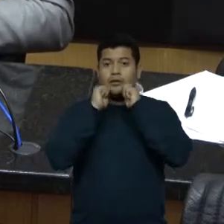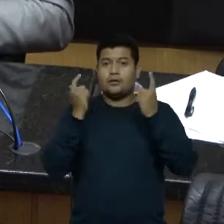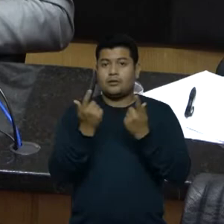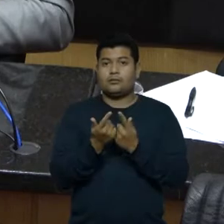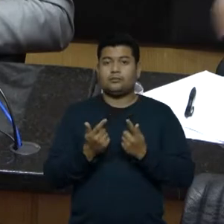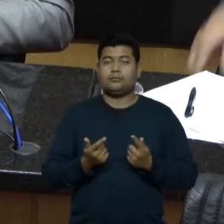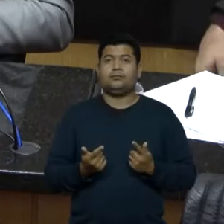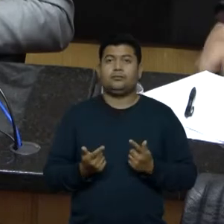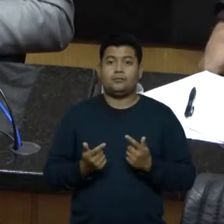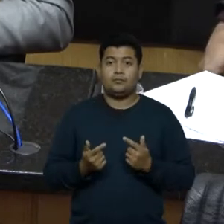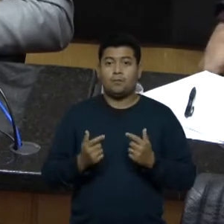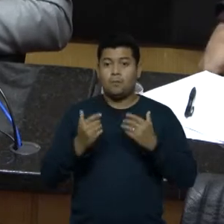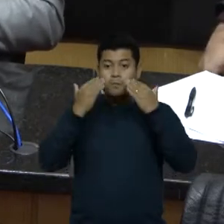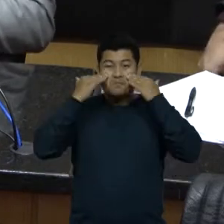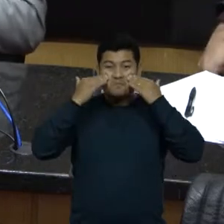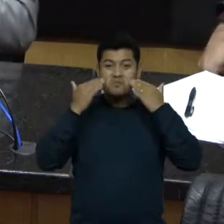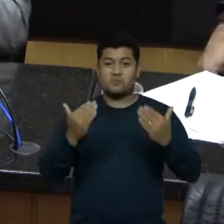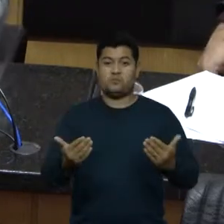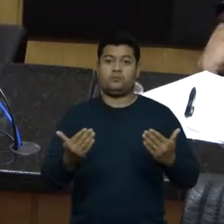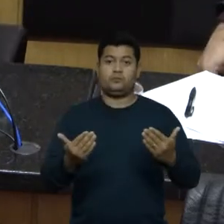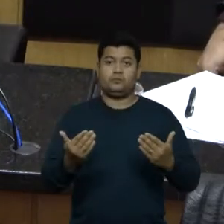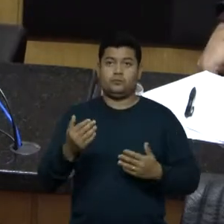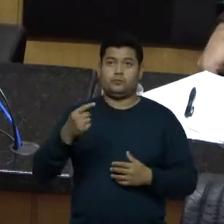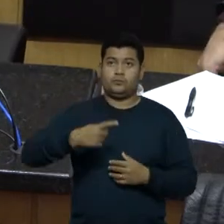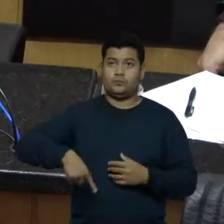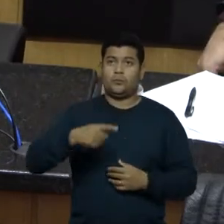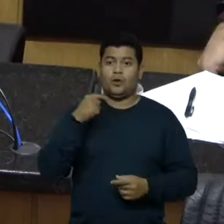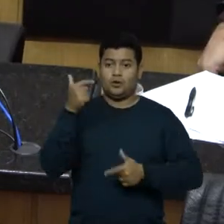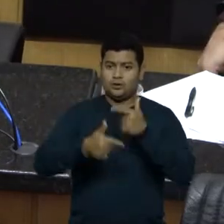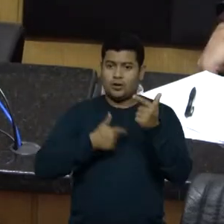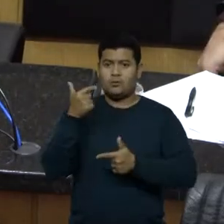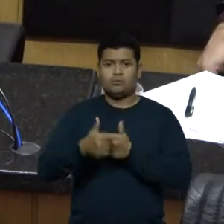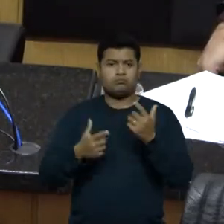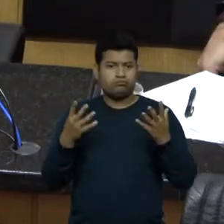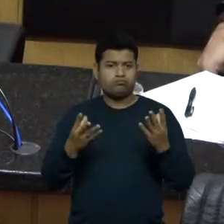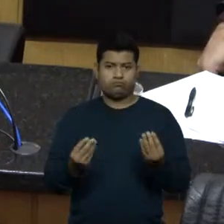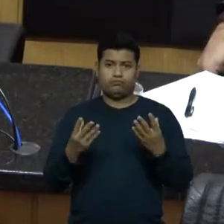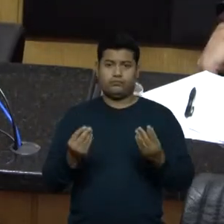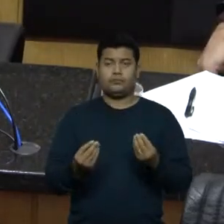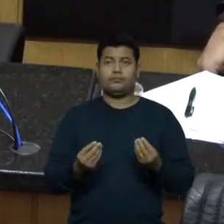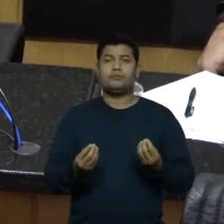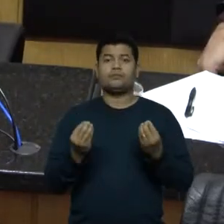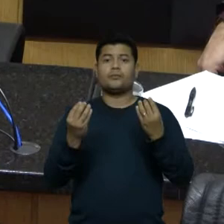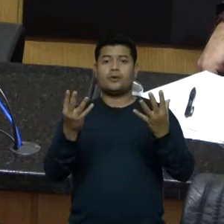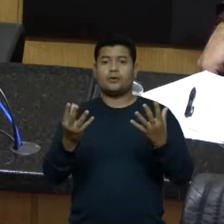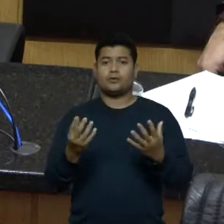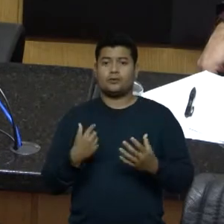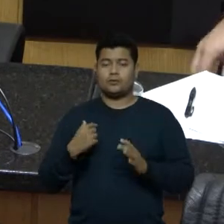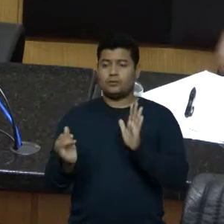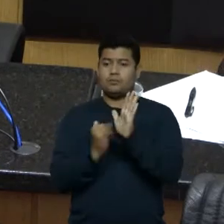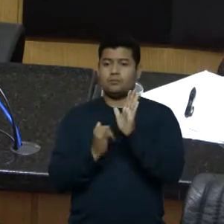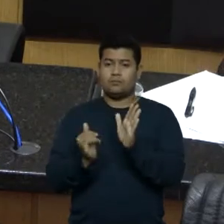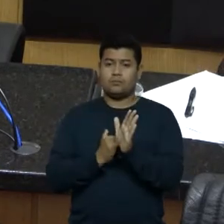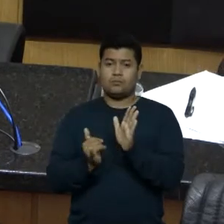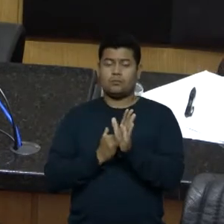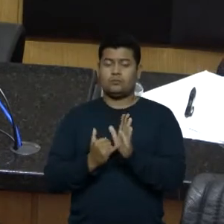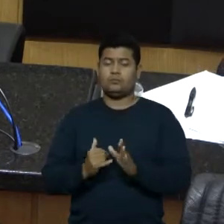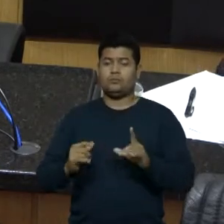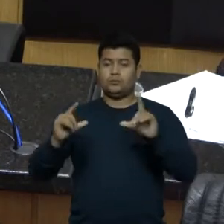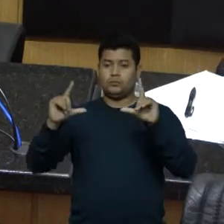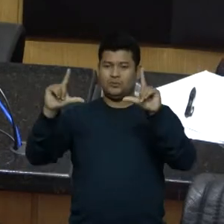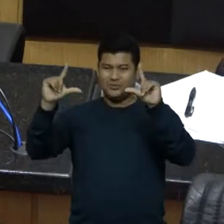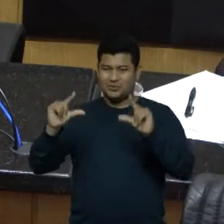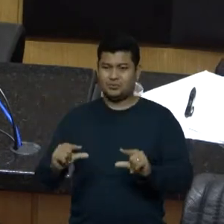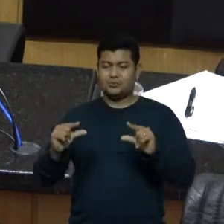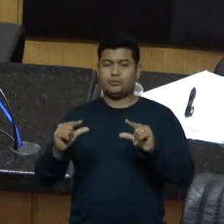demonstração de que ela realmente trabalhou e muito para que os impostos fosse o mais justo possível em